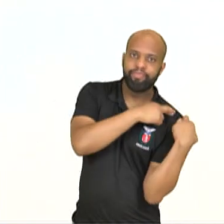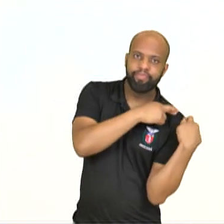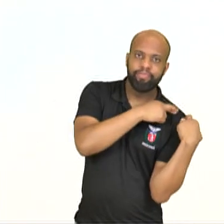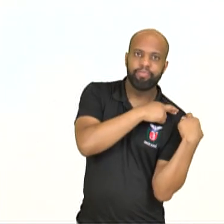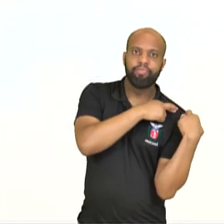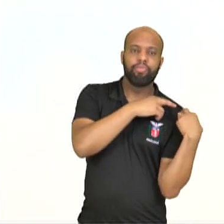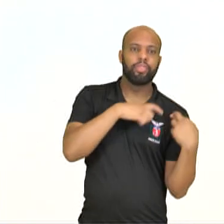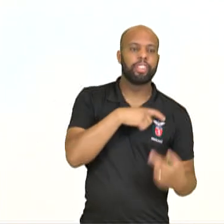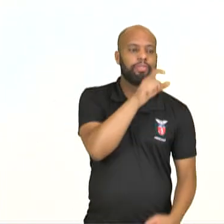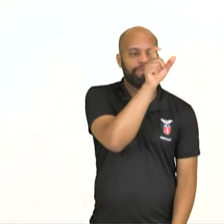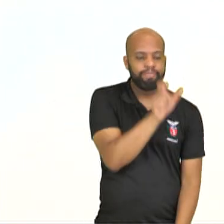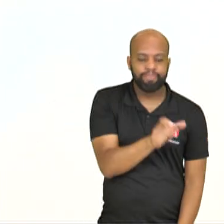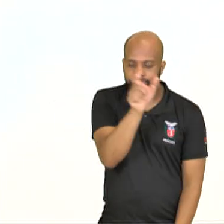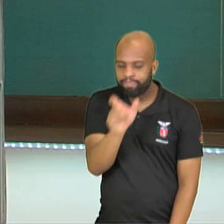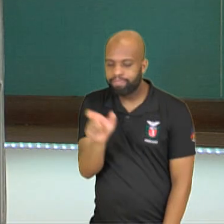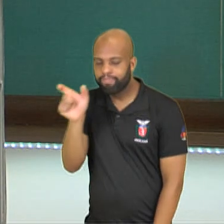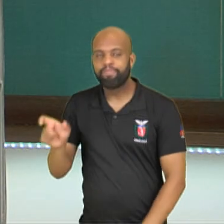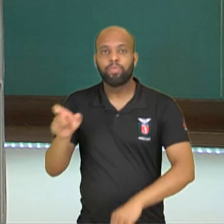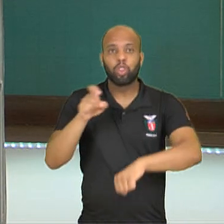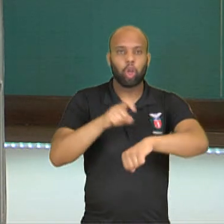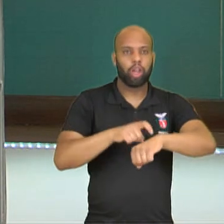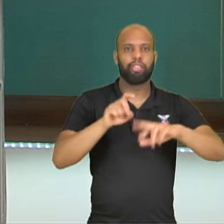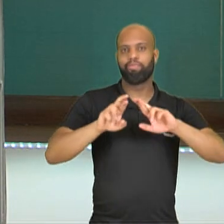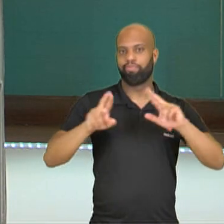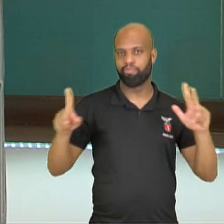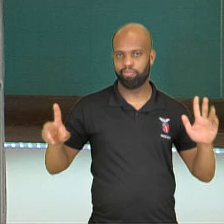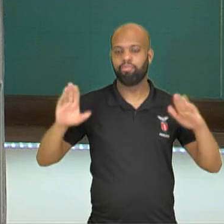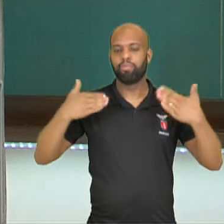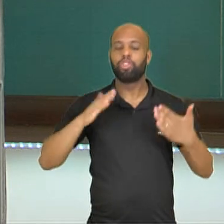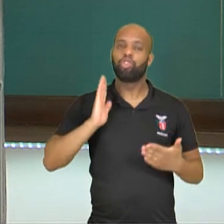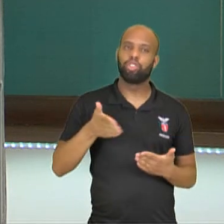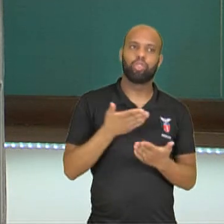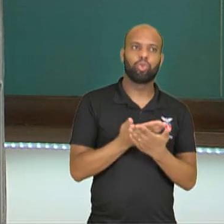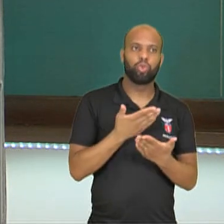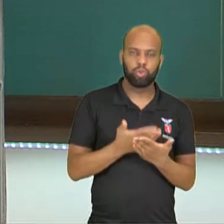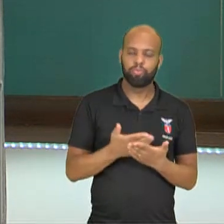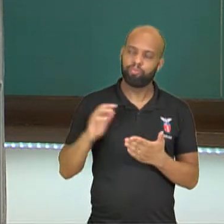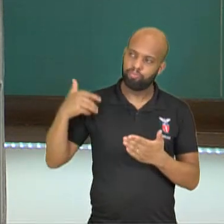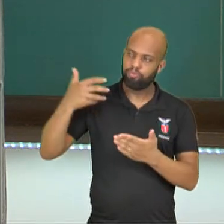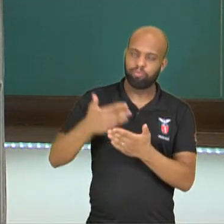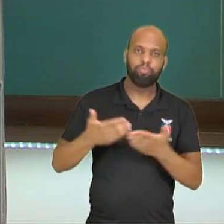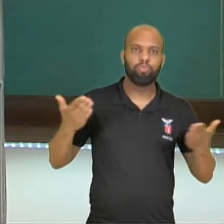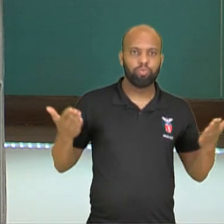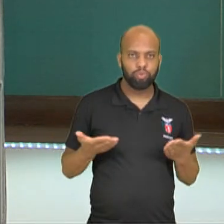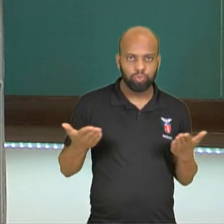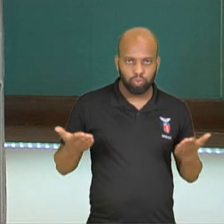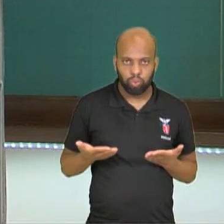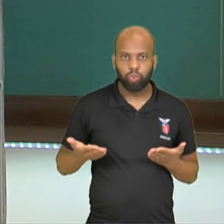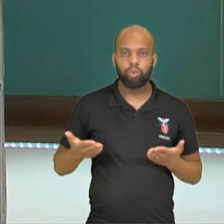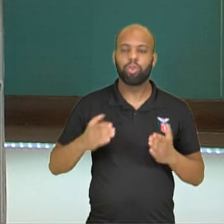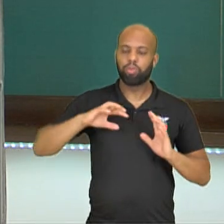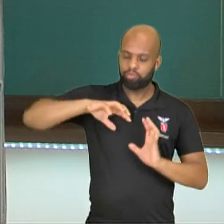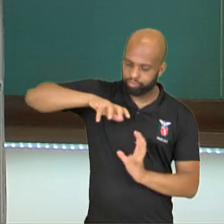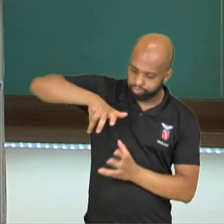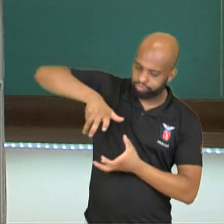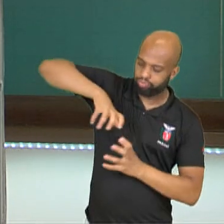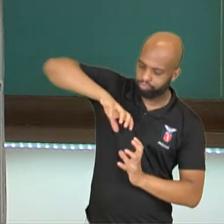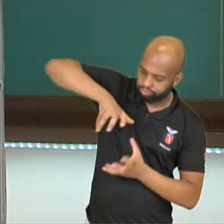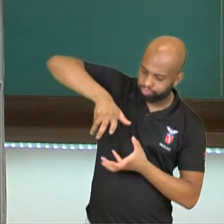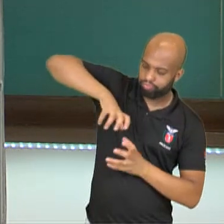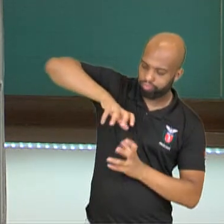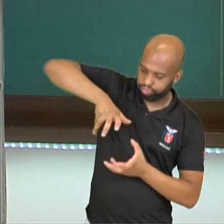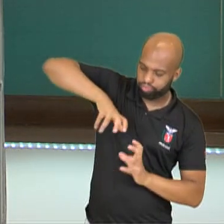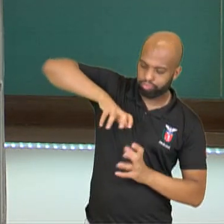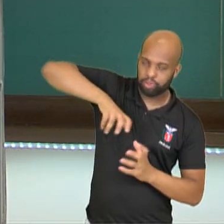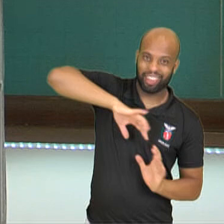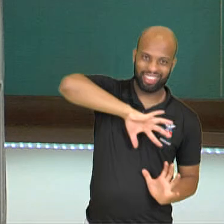dos fusos horários. Então, conforme nós já trabalhamos aqui ao longo dessa nossa aula, a rotação, que é o movimento que a Terra realiza em